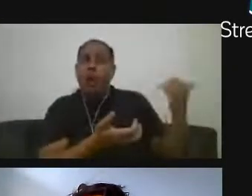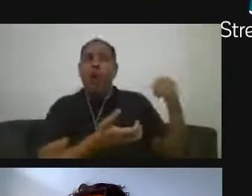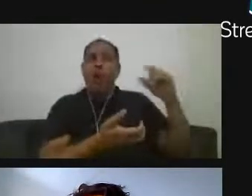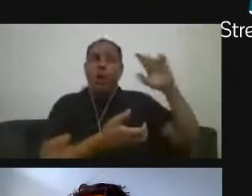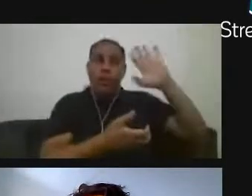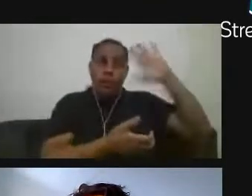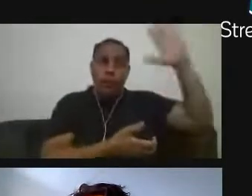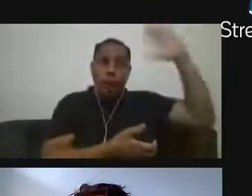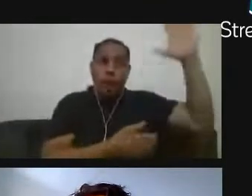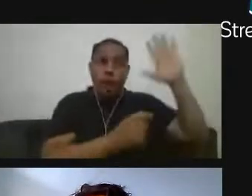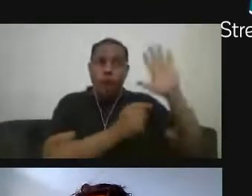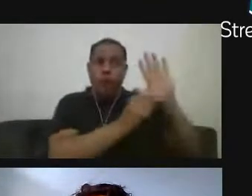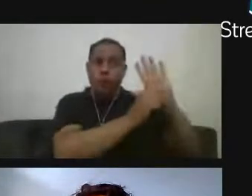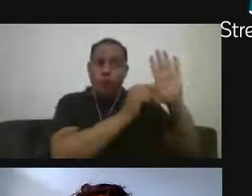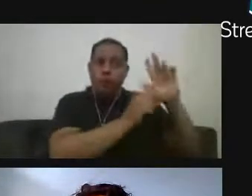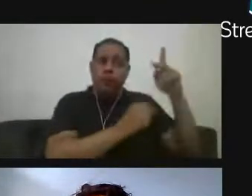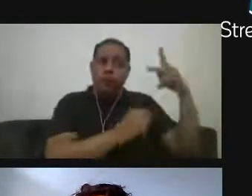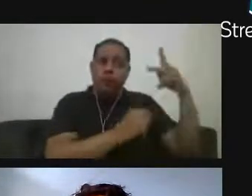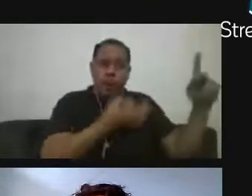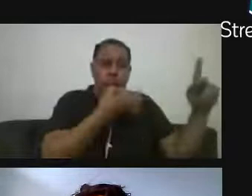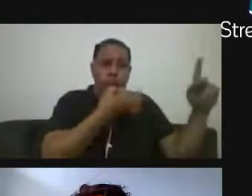a gente